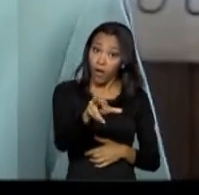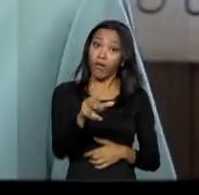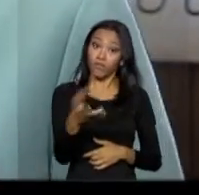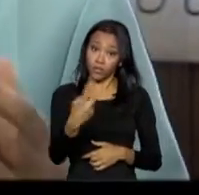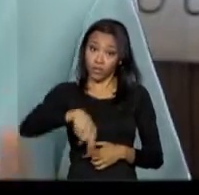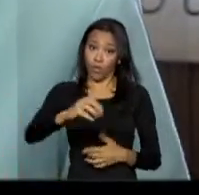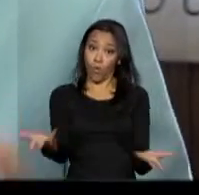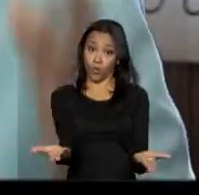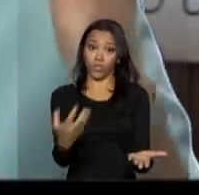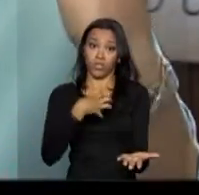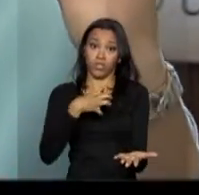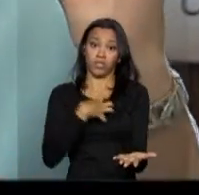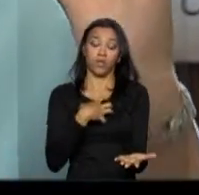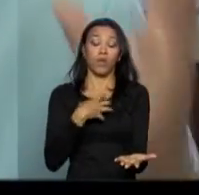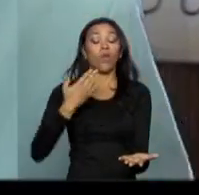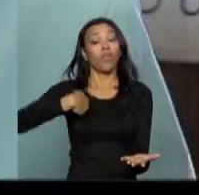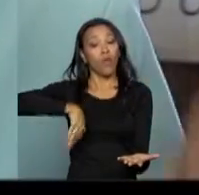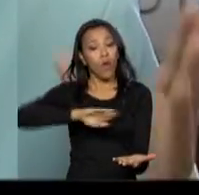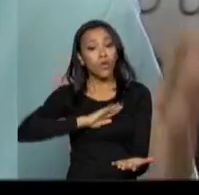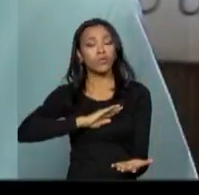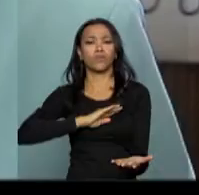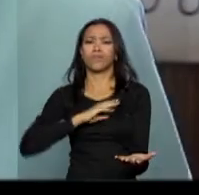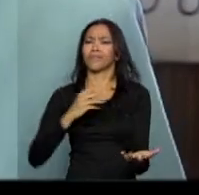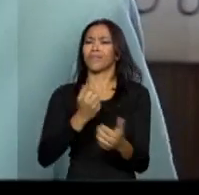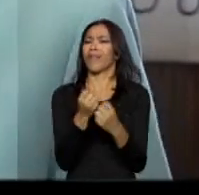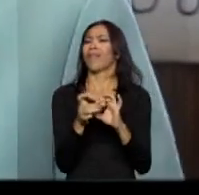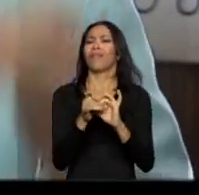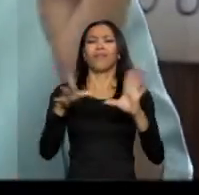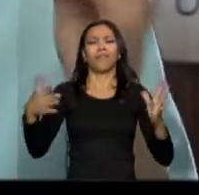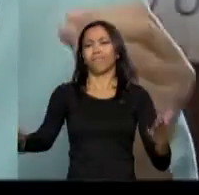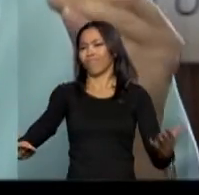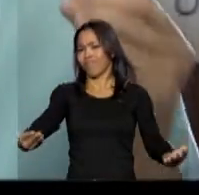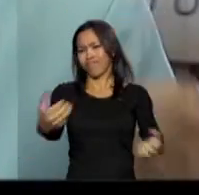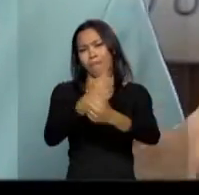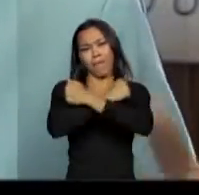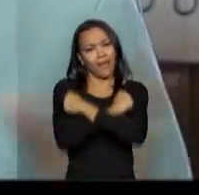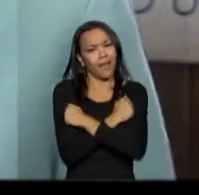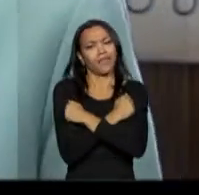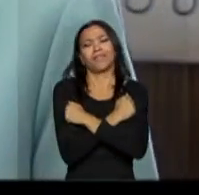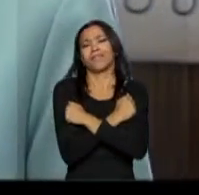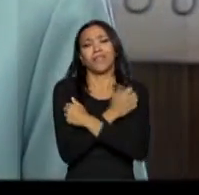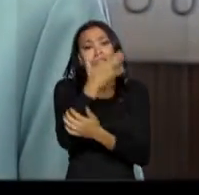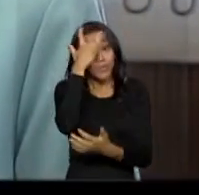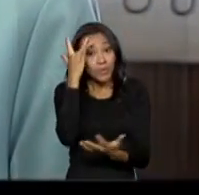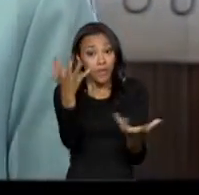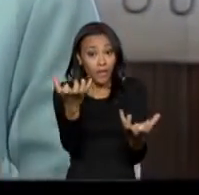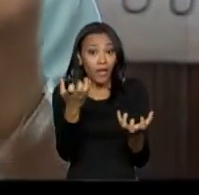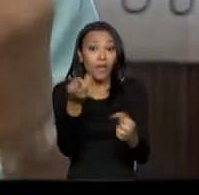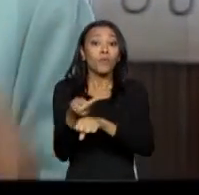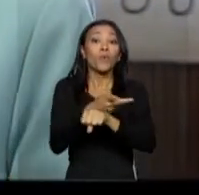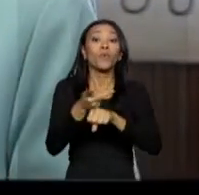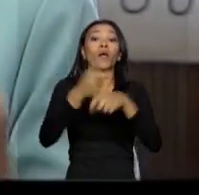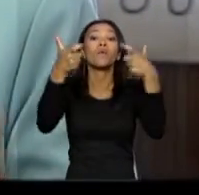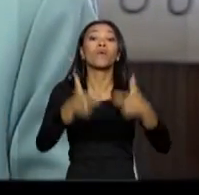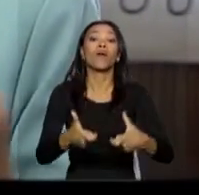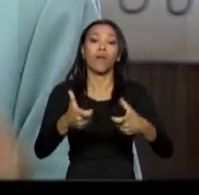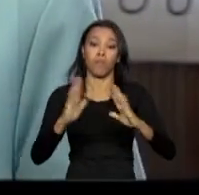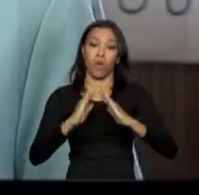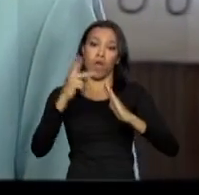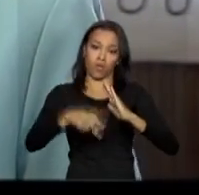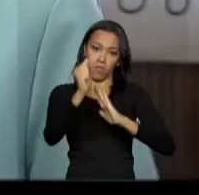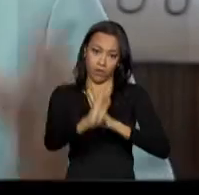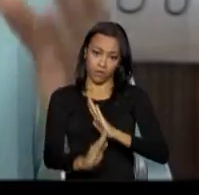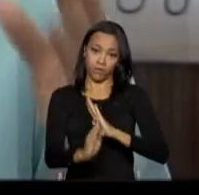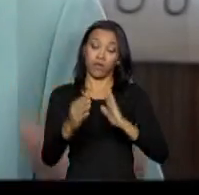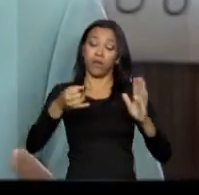passando, teremos os nossos braços abertos para acolher os refugiados. Aproveito o dia de